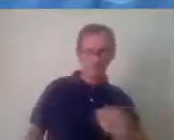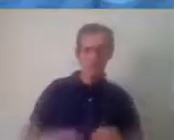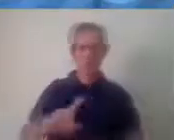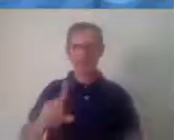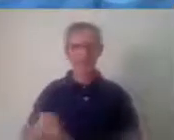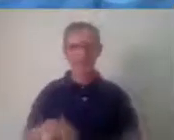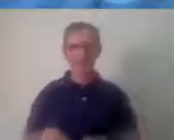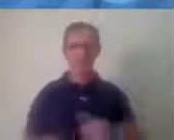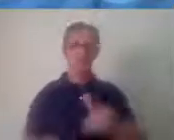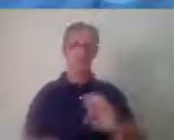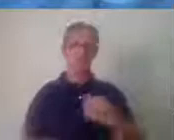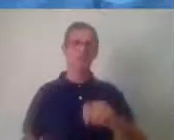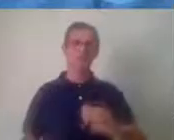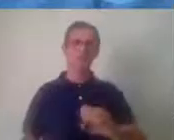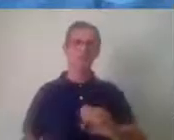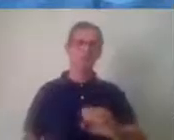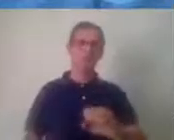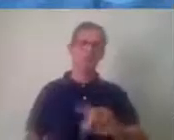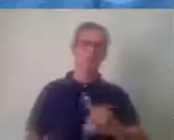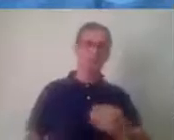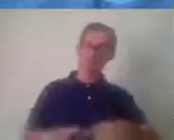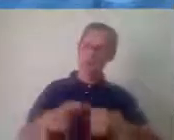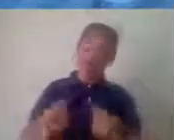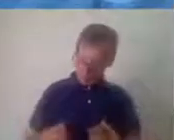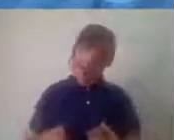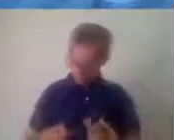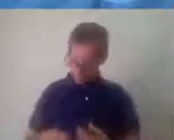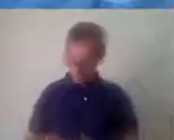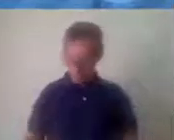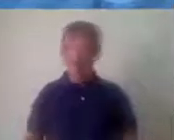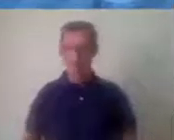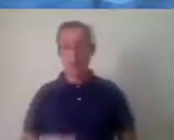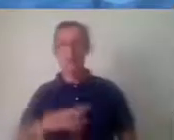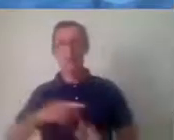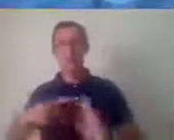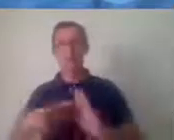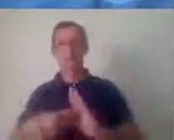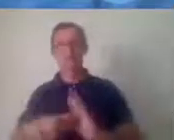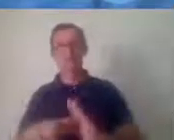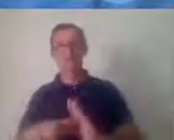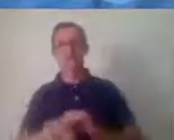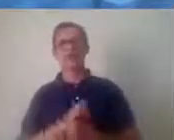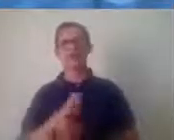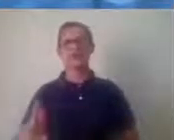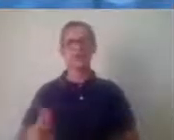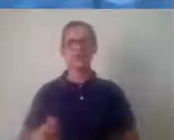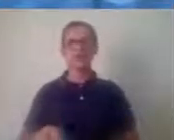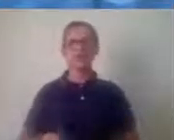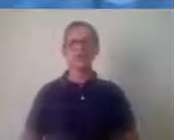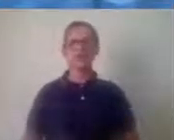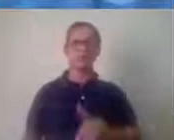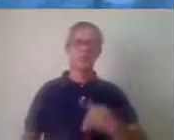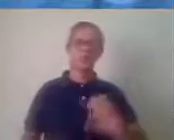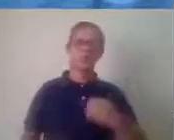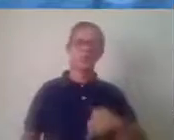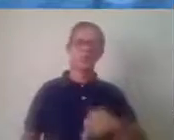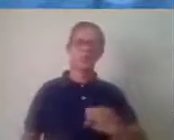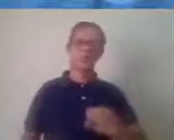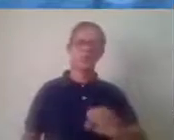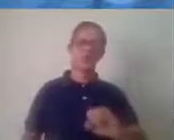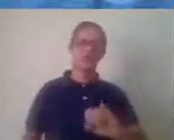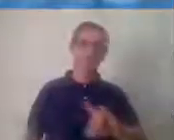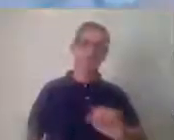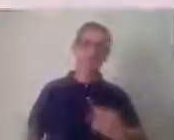da densidade, não se apega à nomenclatura, se apega ao significado daquela nomenclatura. É densidade.